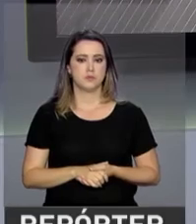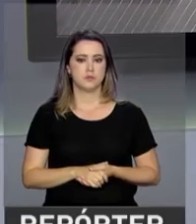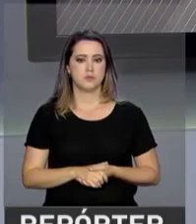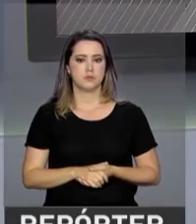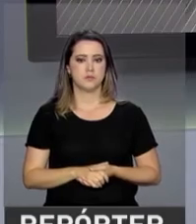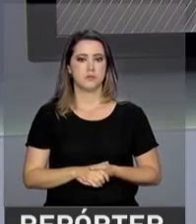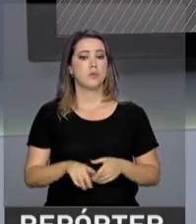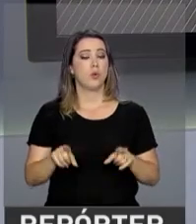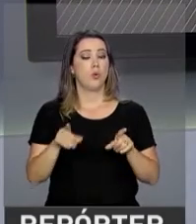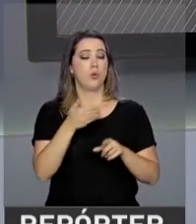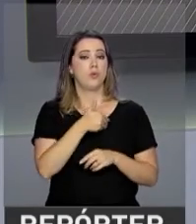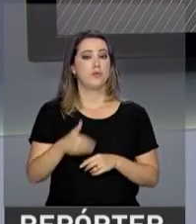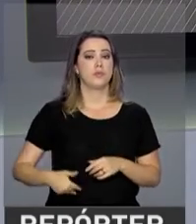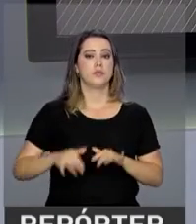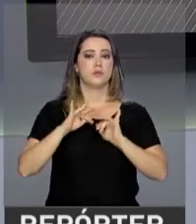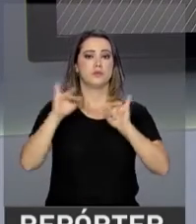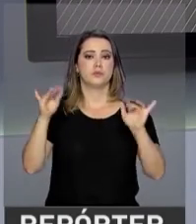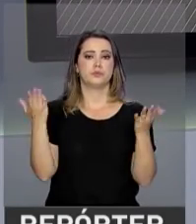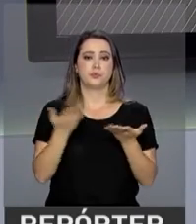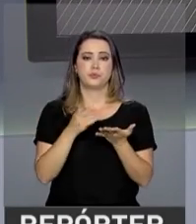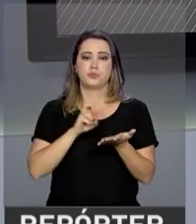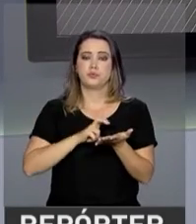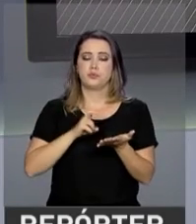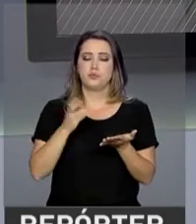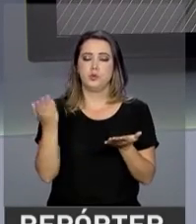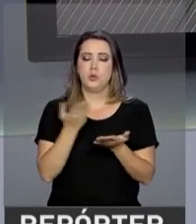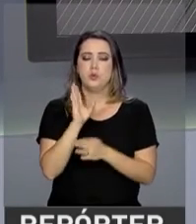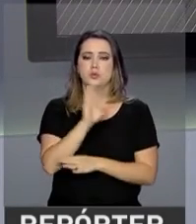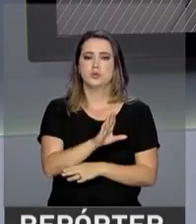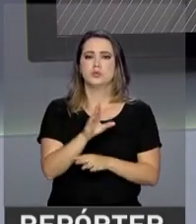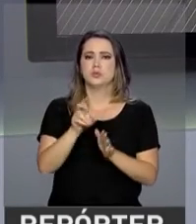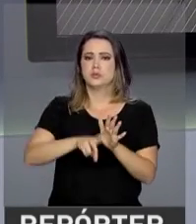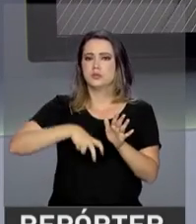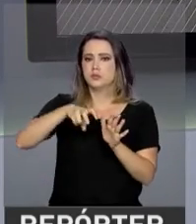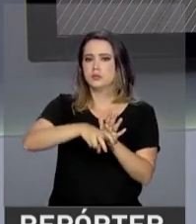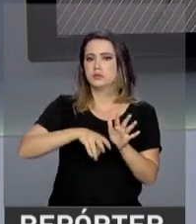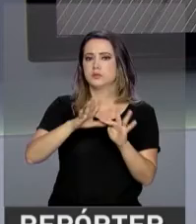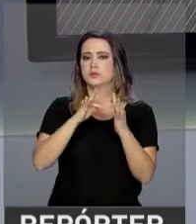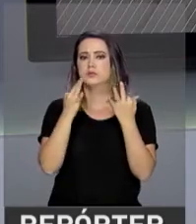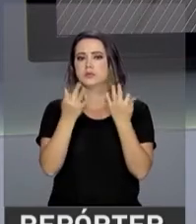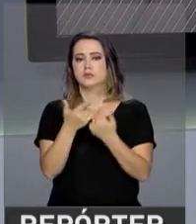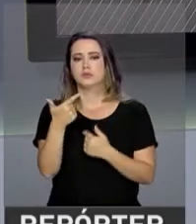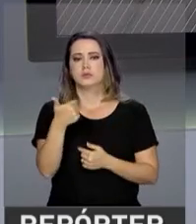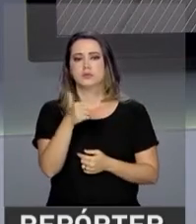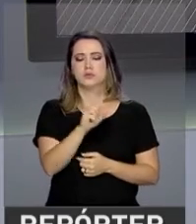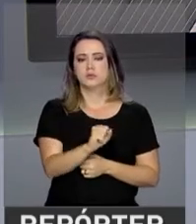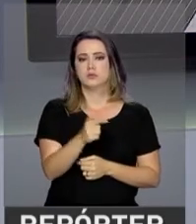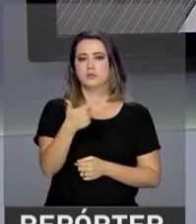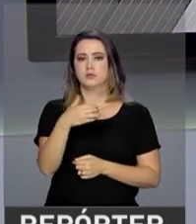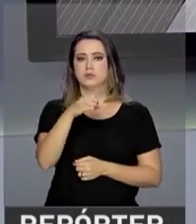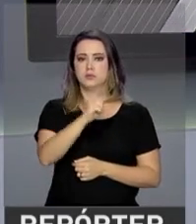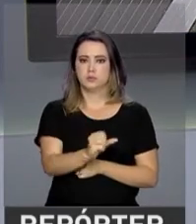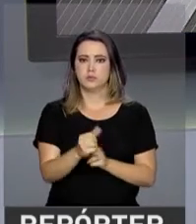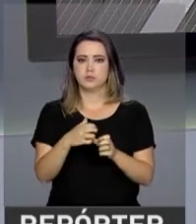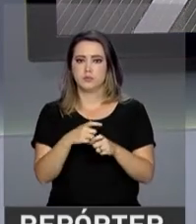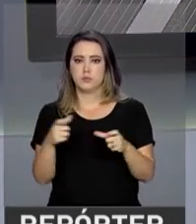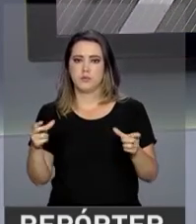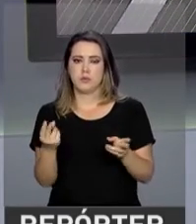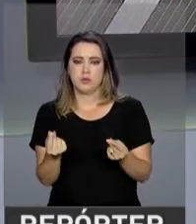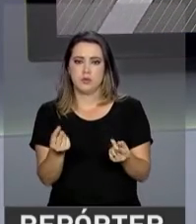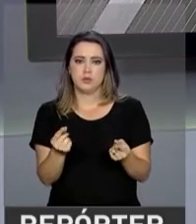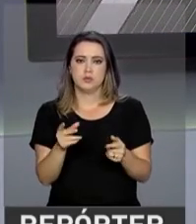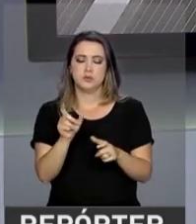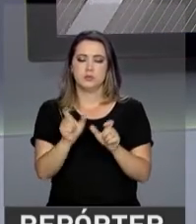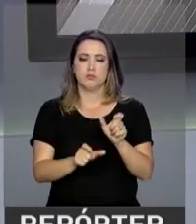lançou nesta tarde o plano safra da agricultura familiar 2010 18 2019 a ampliação do crédito destinado ao pequeno